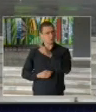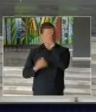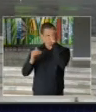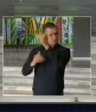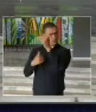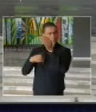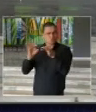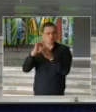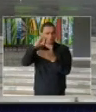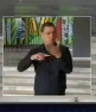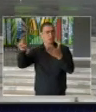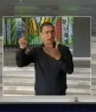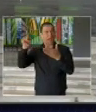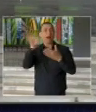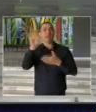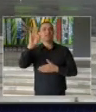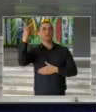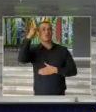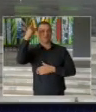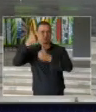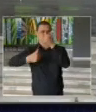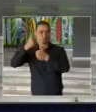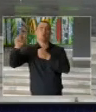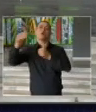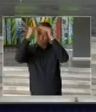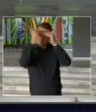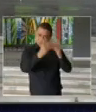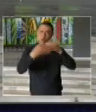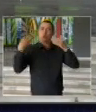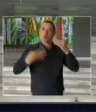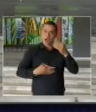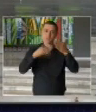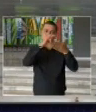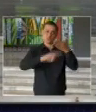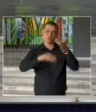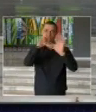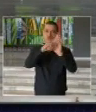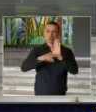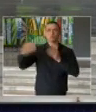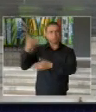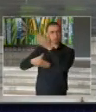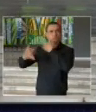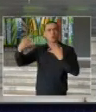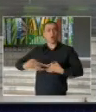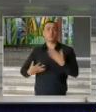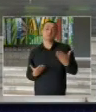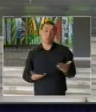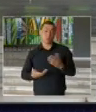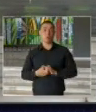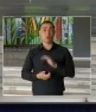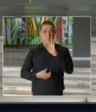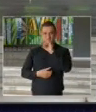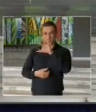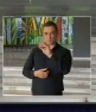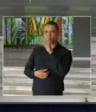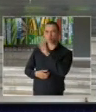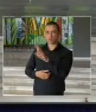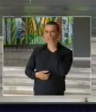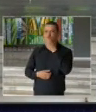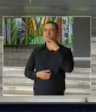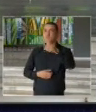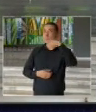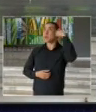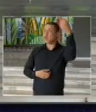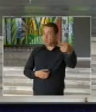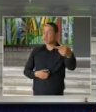você. O Cláudio Fulco, Renato Melo, o Zezé de Barros, filho do Totinha. Ô, Zezé,